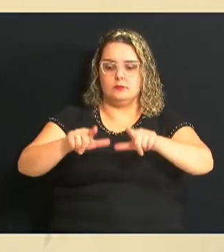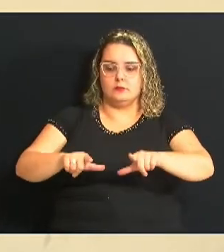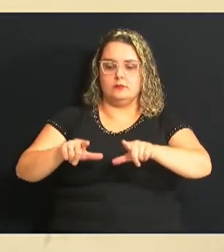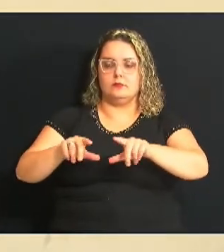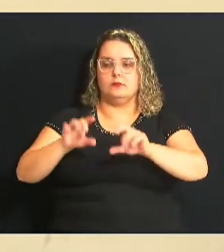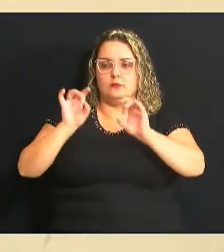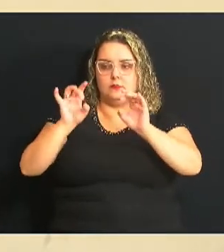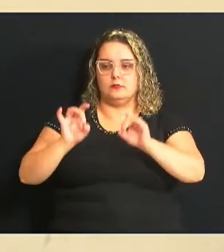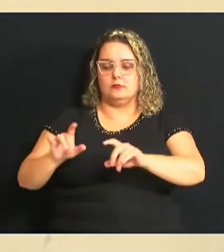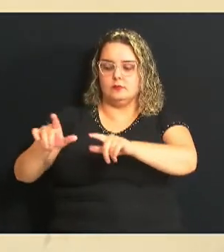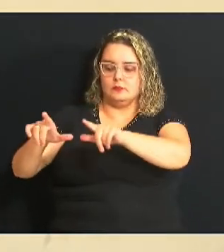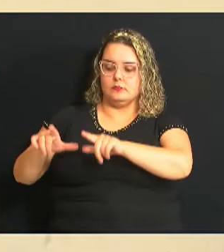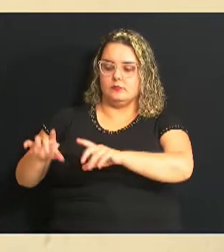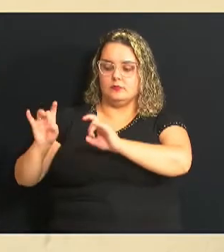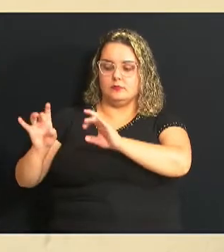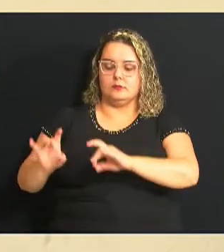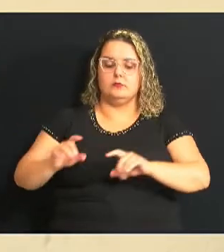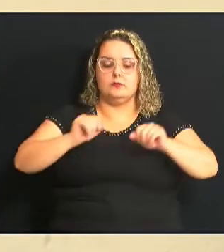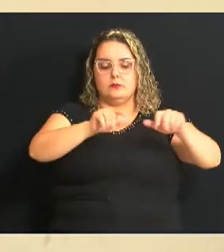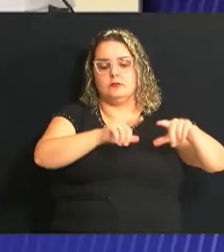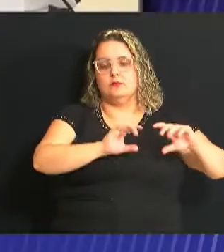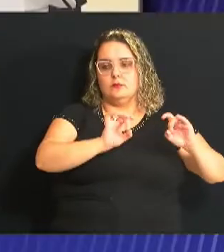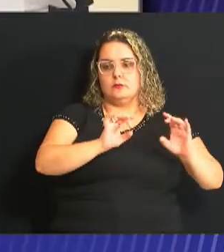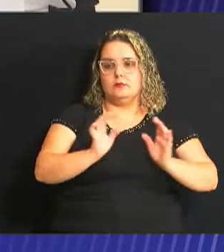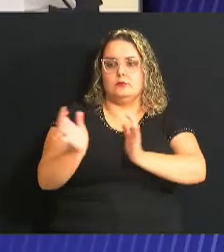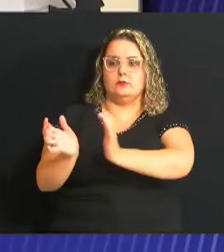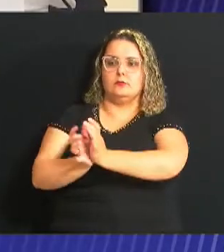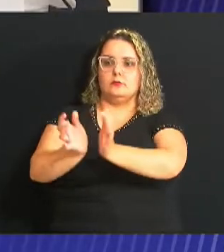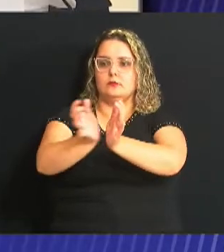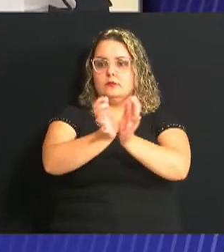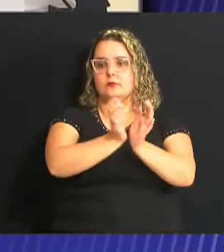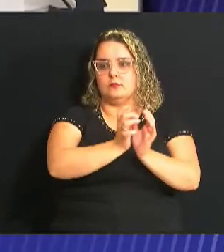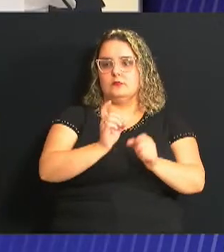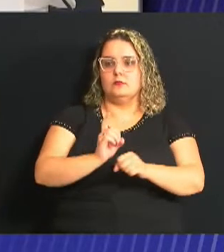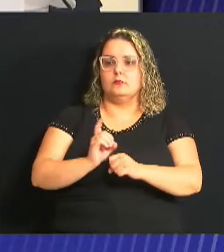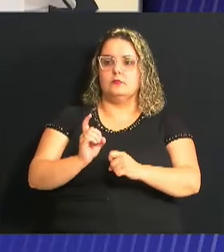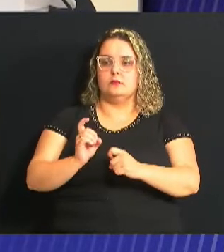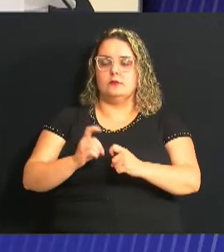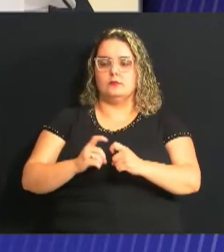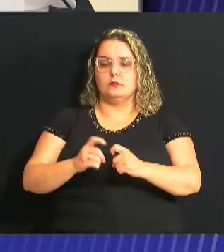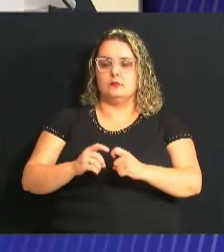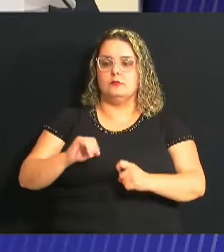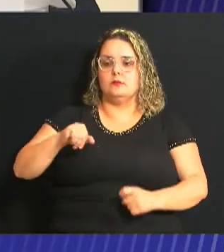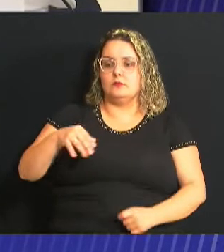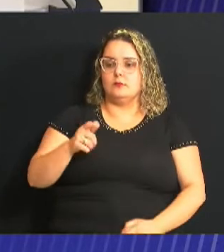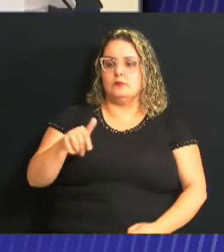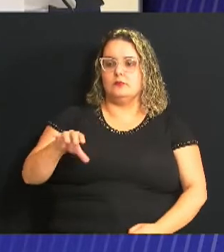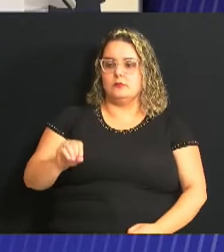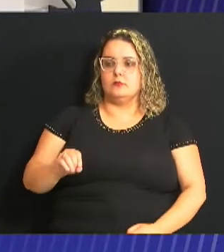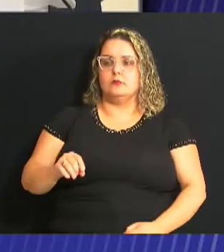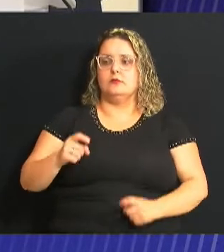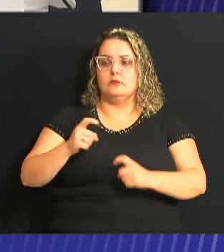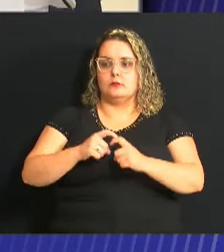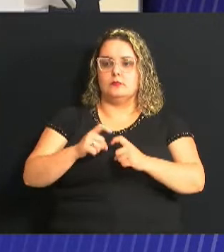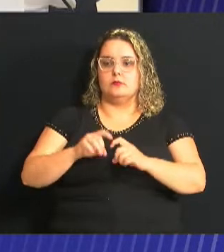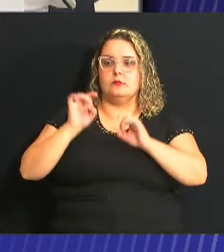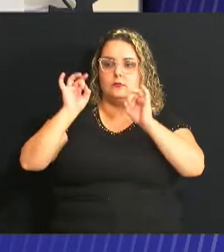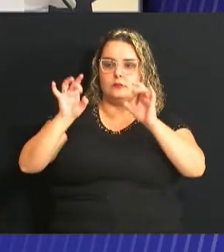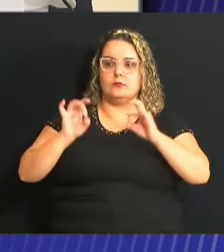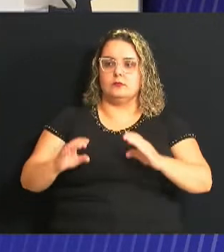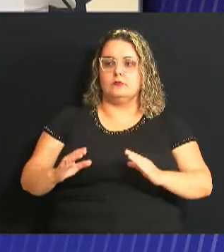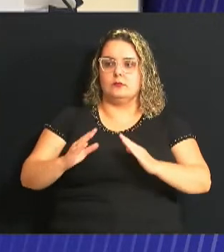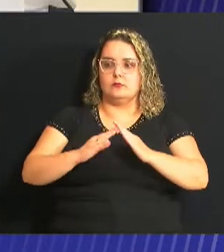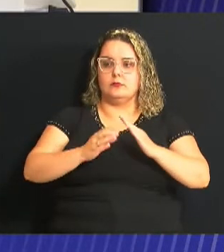específico para cada categoria. E o Dr. João Carlos é formado em medicina com especialização em clínica médica